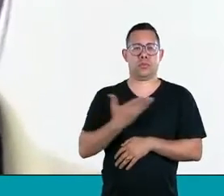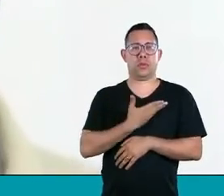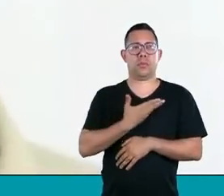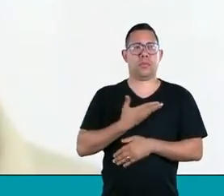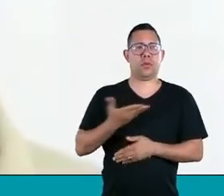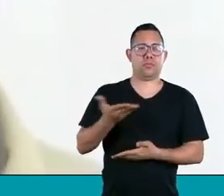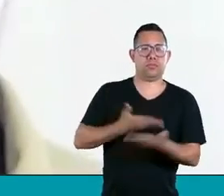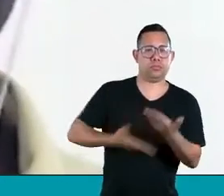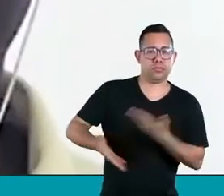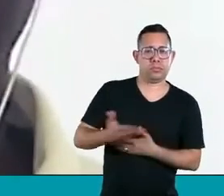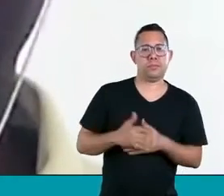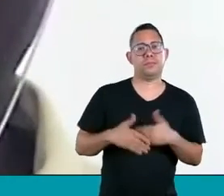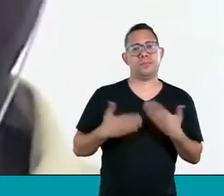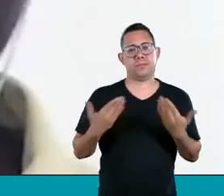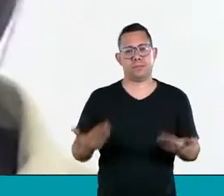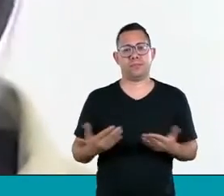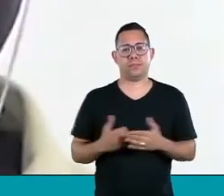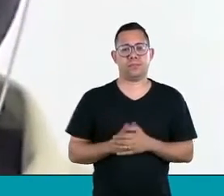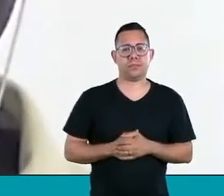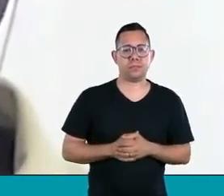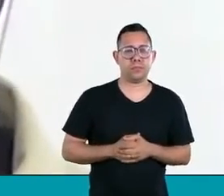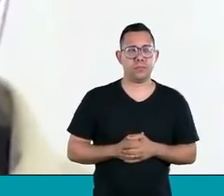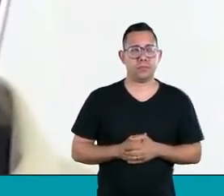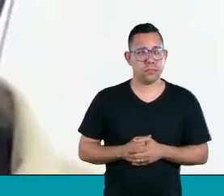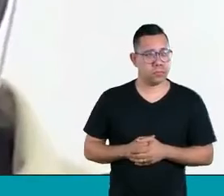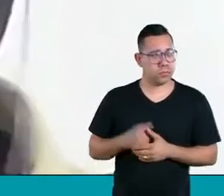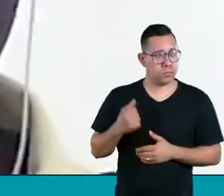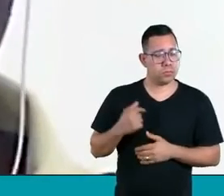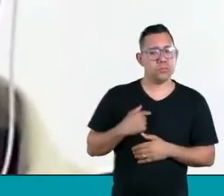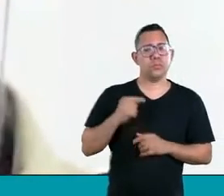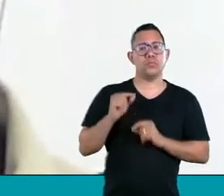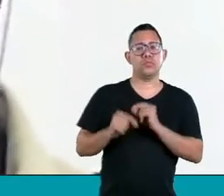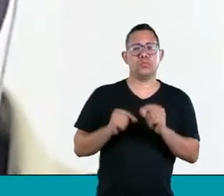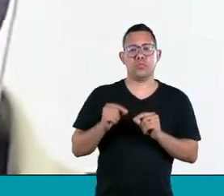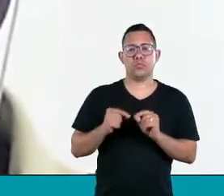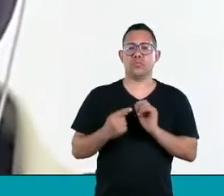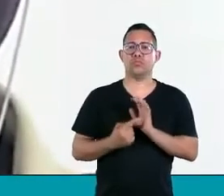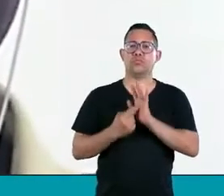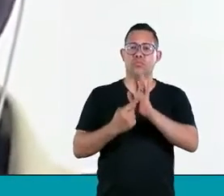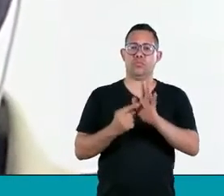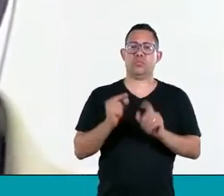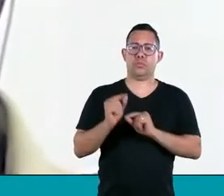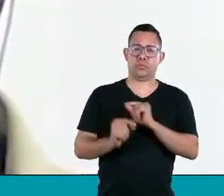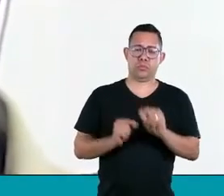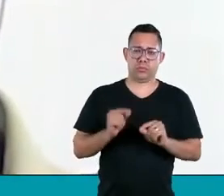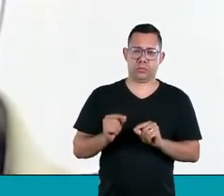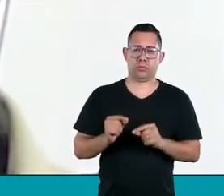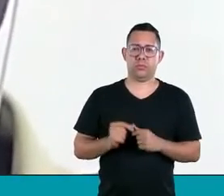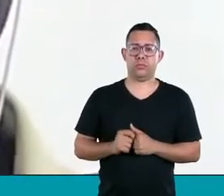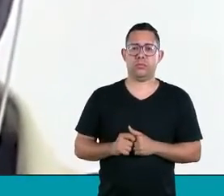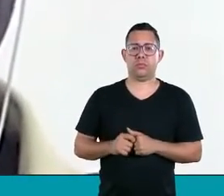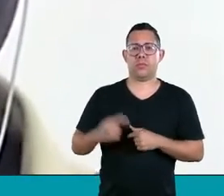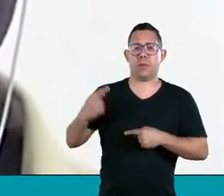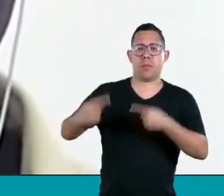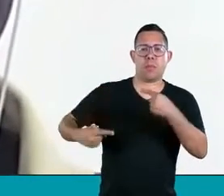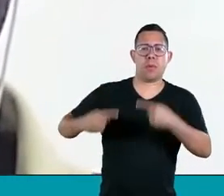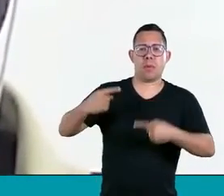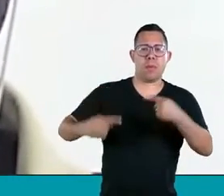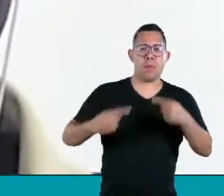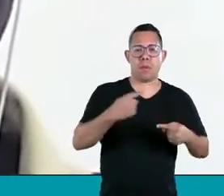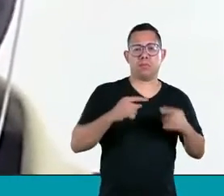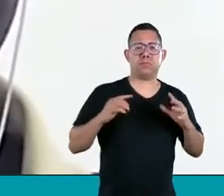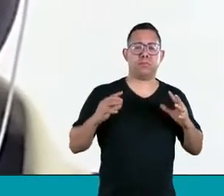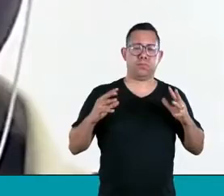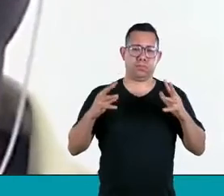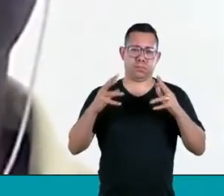né. Então, acho que a minha leitura em relação ao pensamento complexo, entendendo, inclusive, toda a discussão que